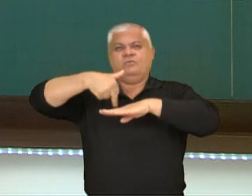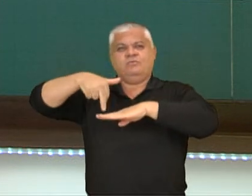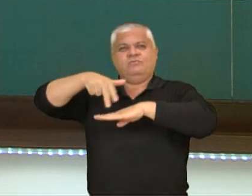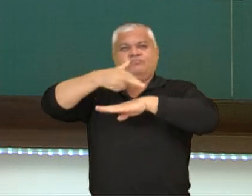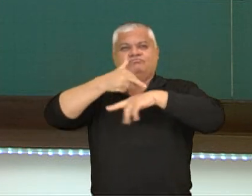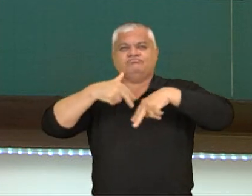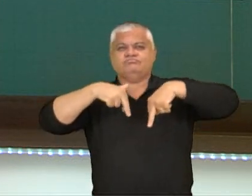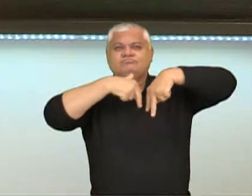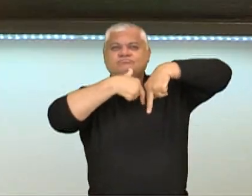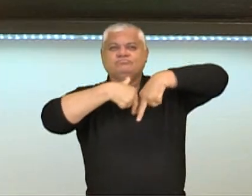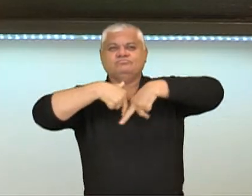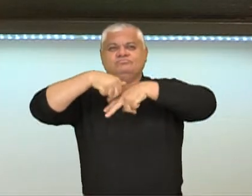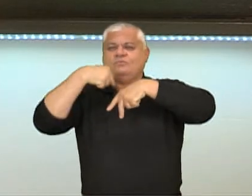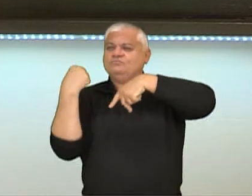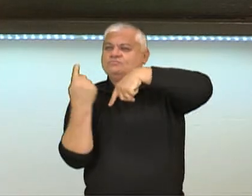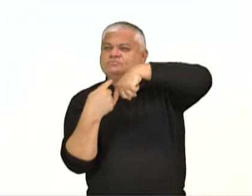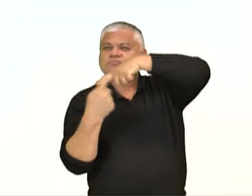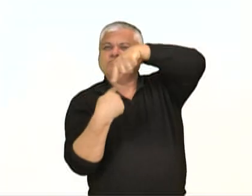acompanhem lá no slide.